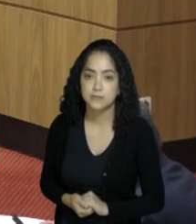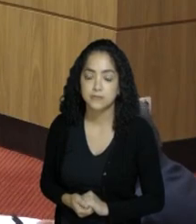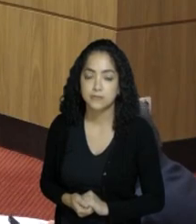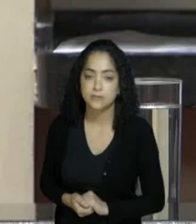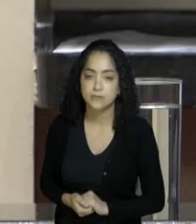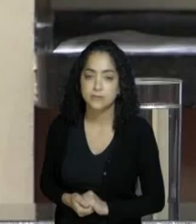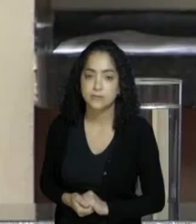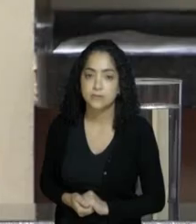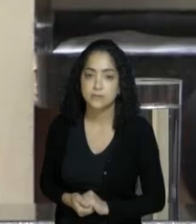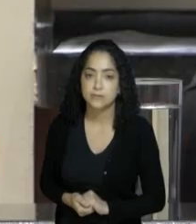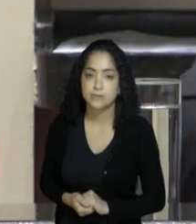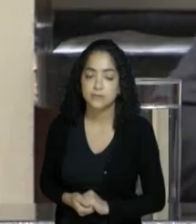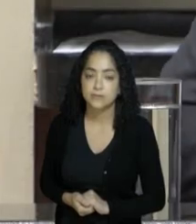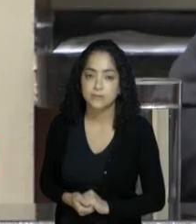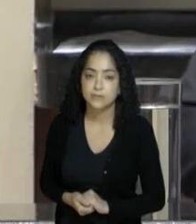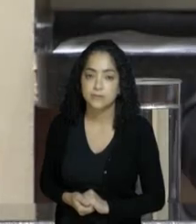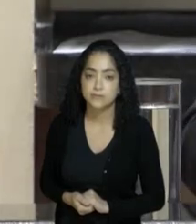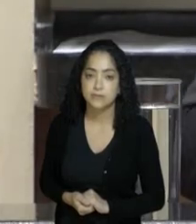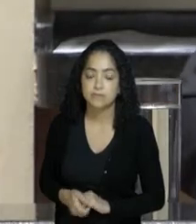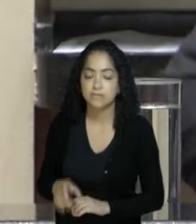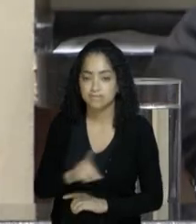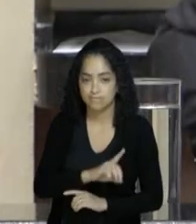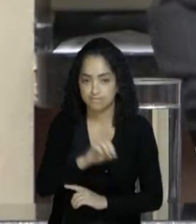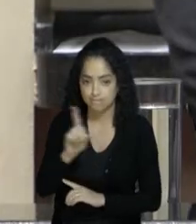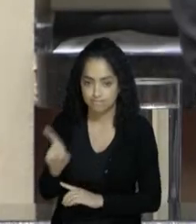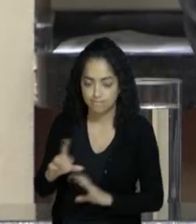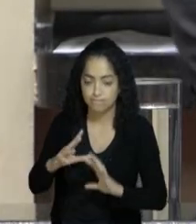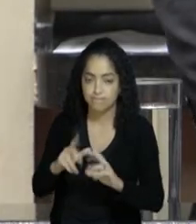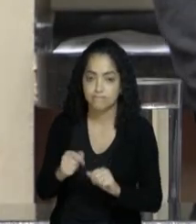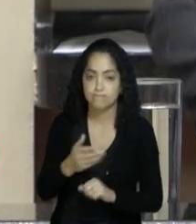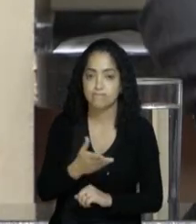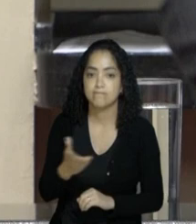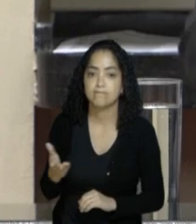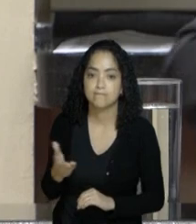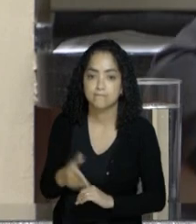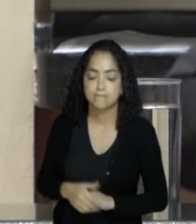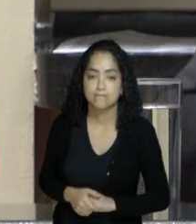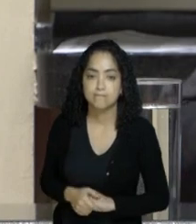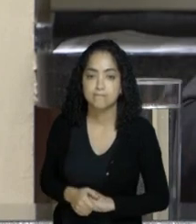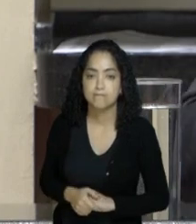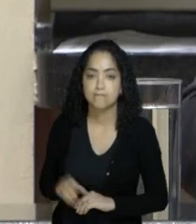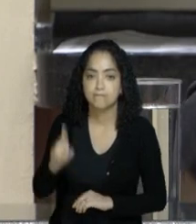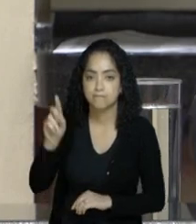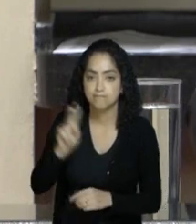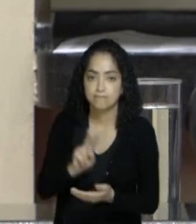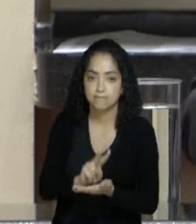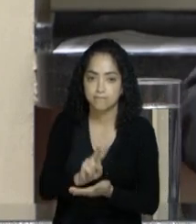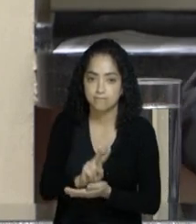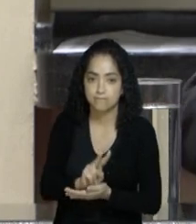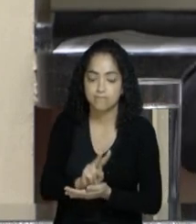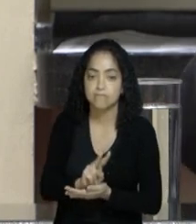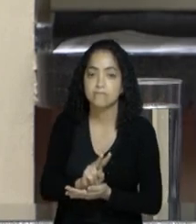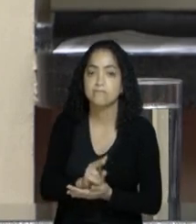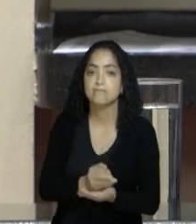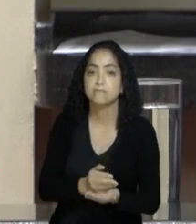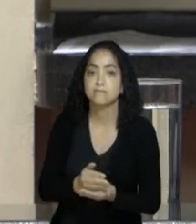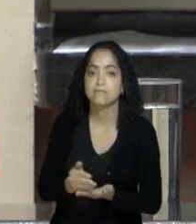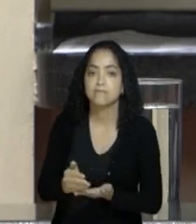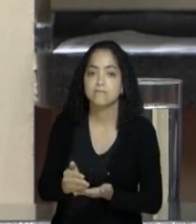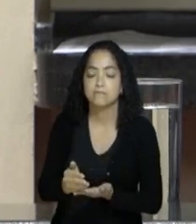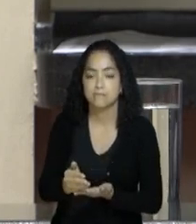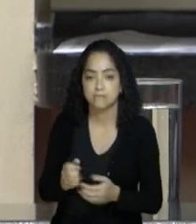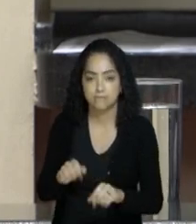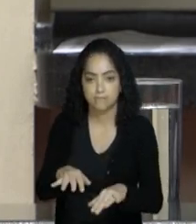dando um bom dia a todos e todas. Sob a proteção de Deus,